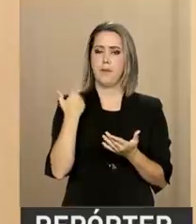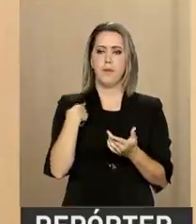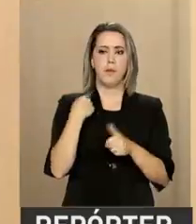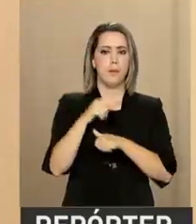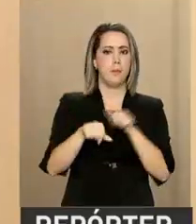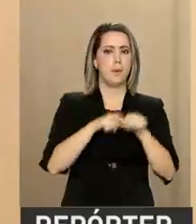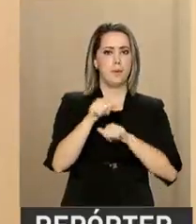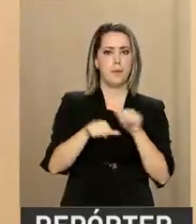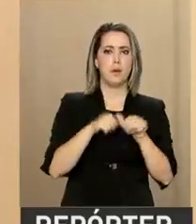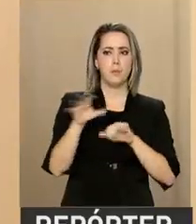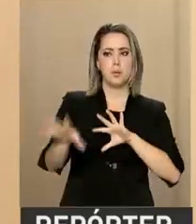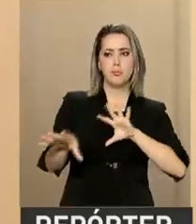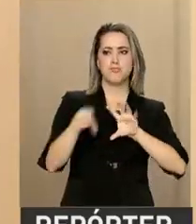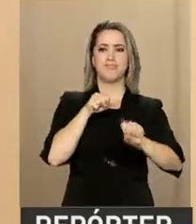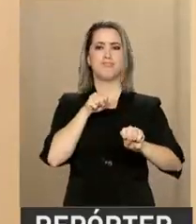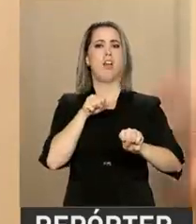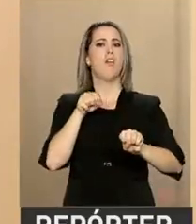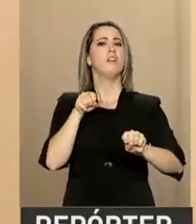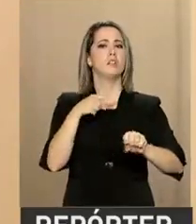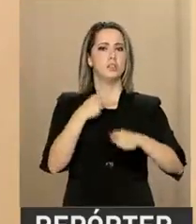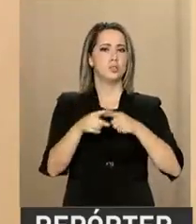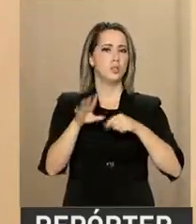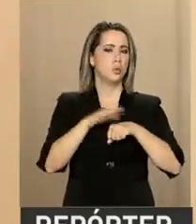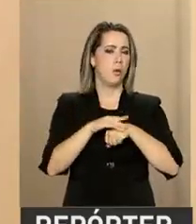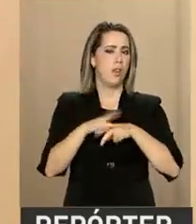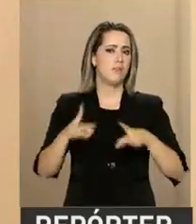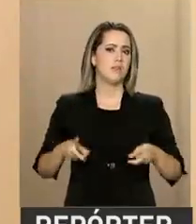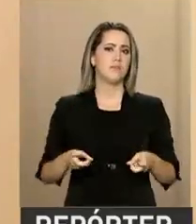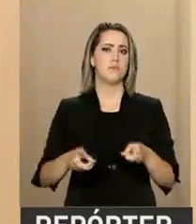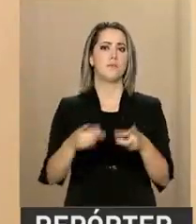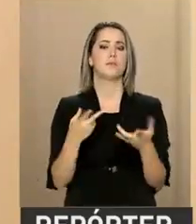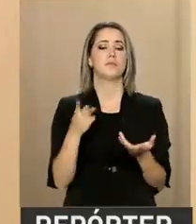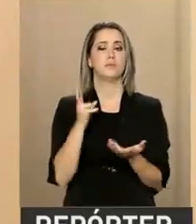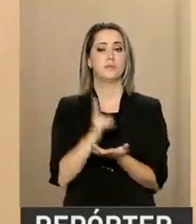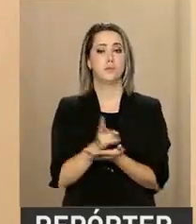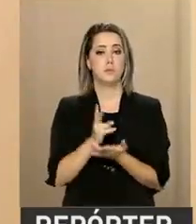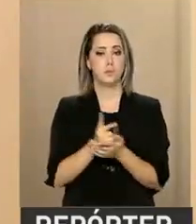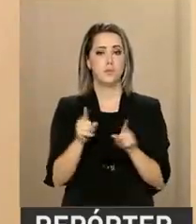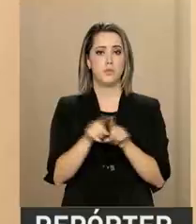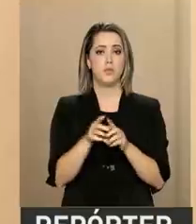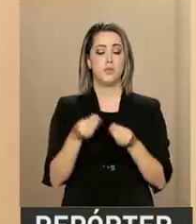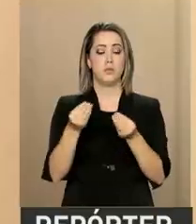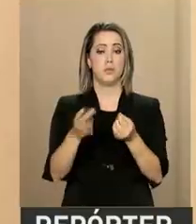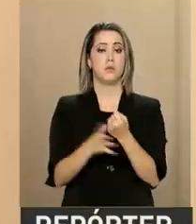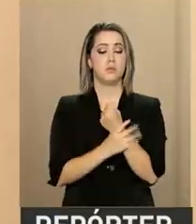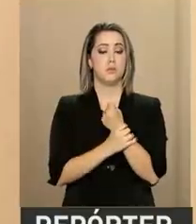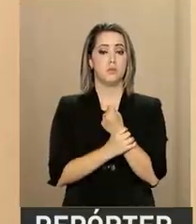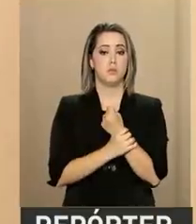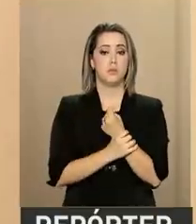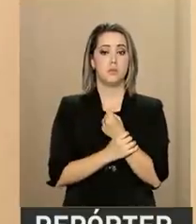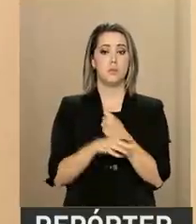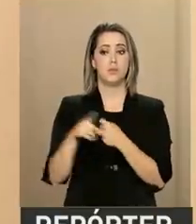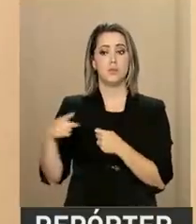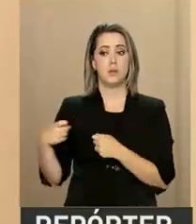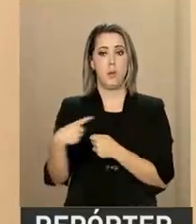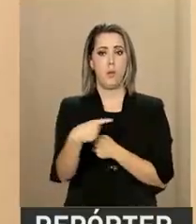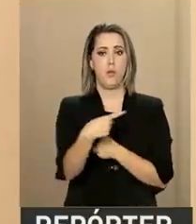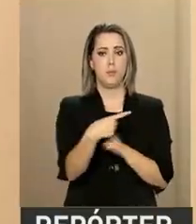contaminação cruzada entre amostras, quanto, por exemplo, inclusive para que você garanta que o embrião